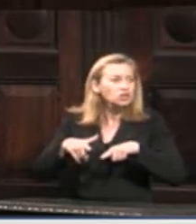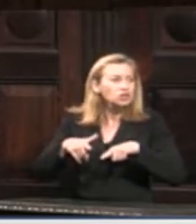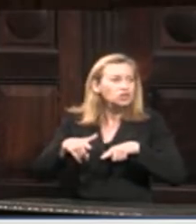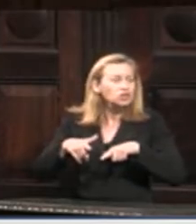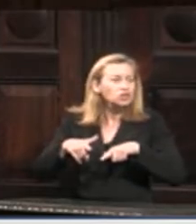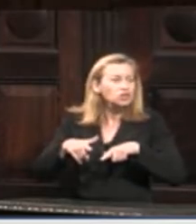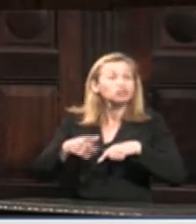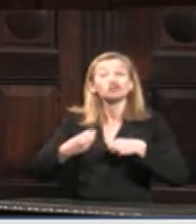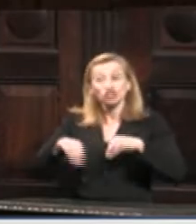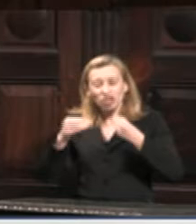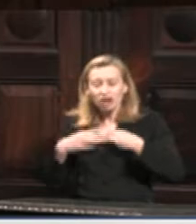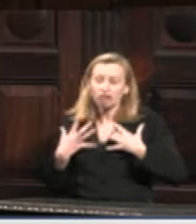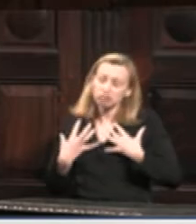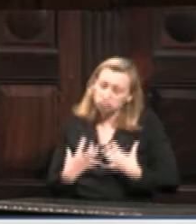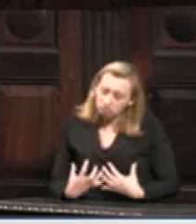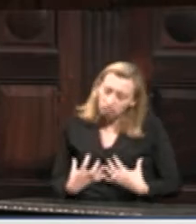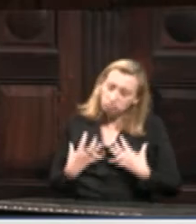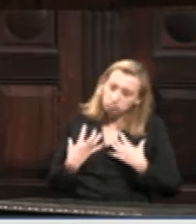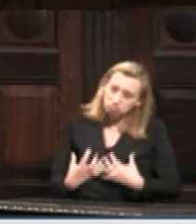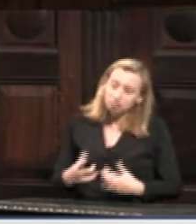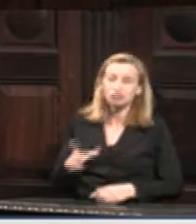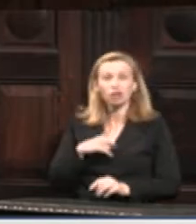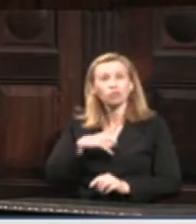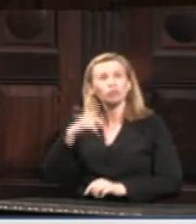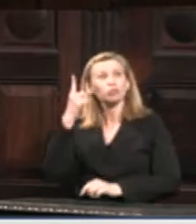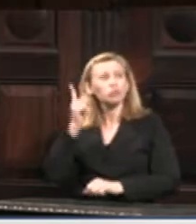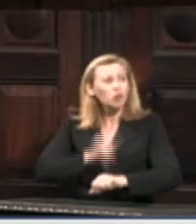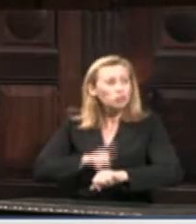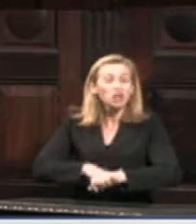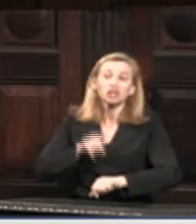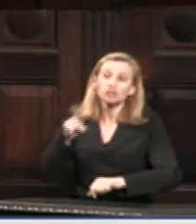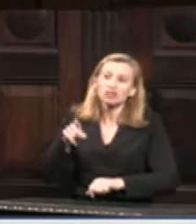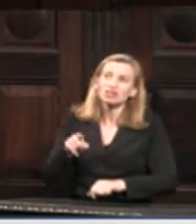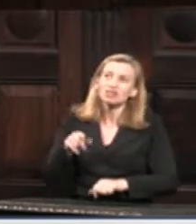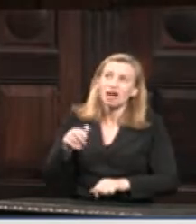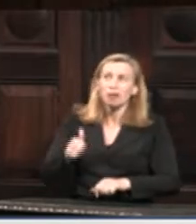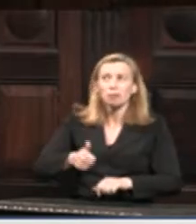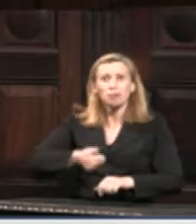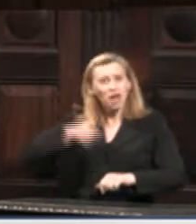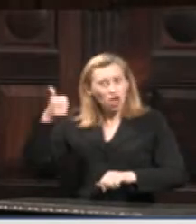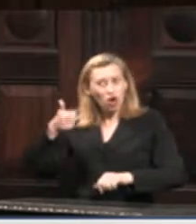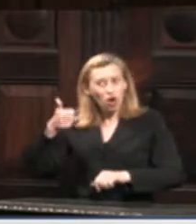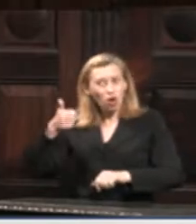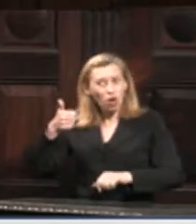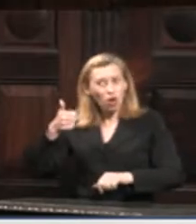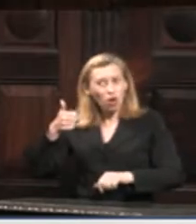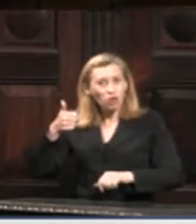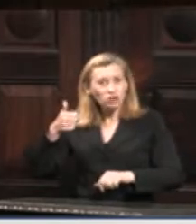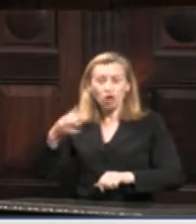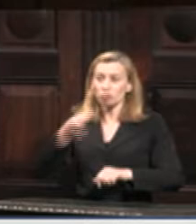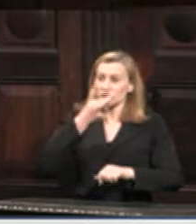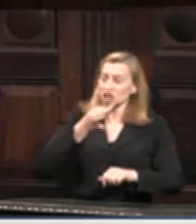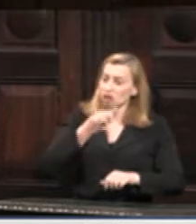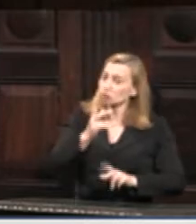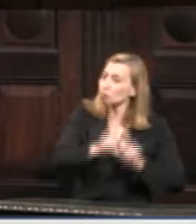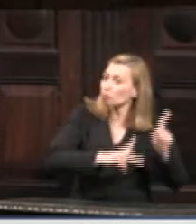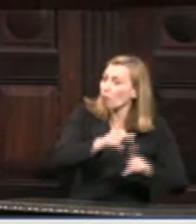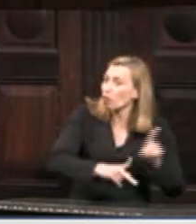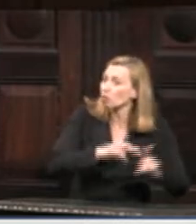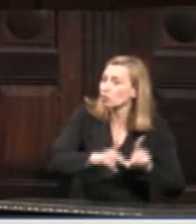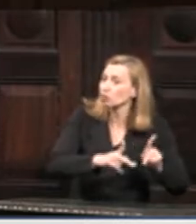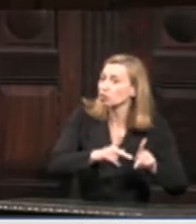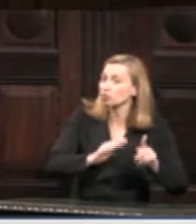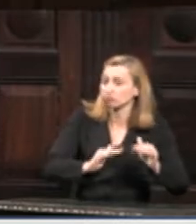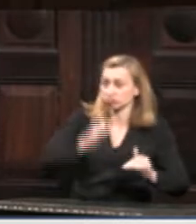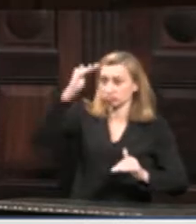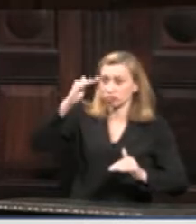desgastes. Tem momentos que você está melhor avaliado na opinião pública, ou seja, a sua popularidade está maior.